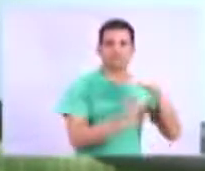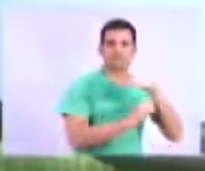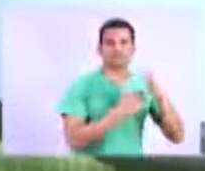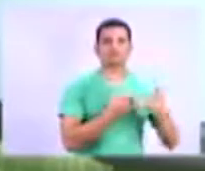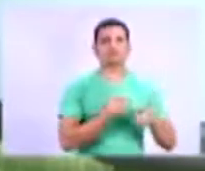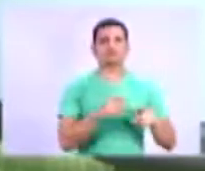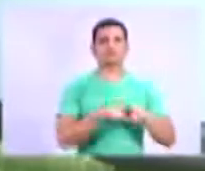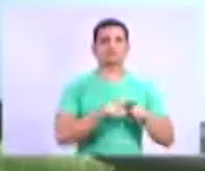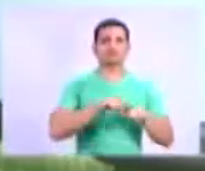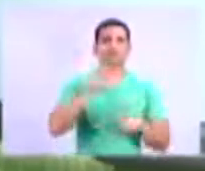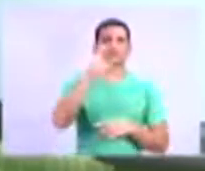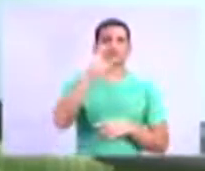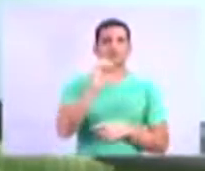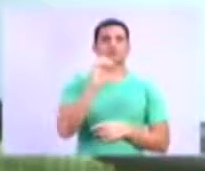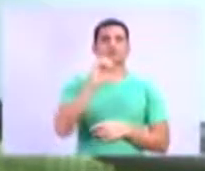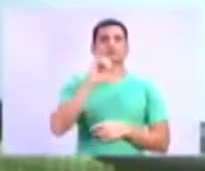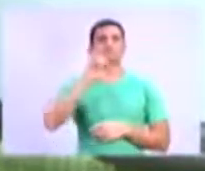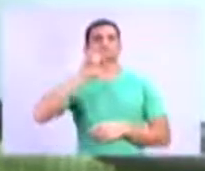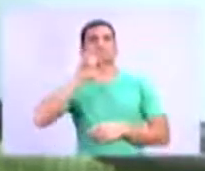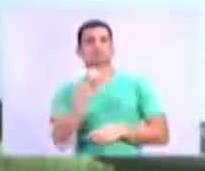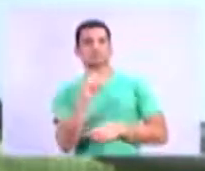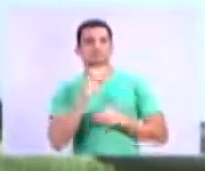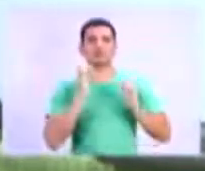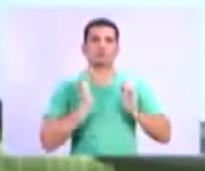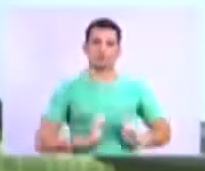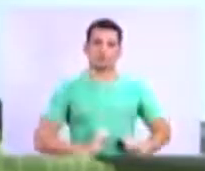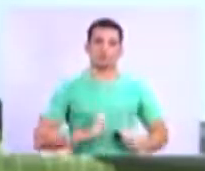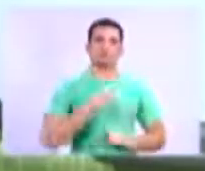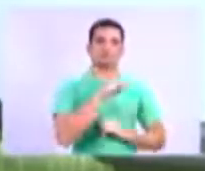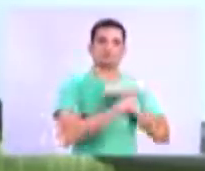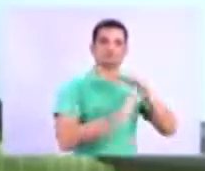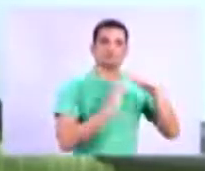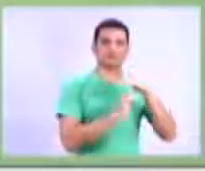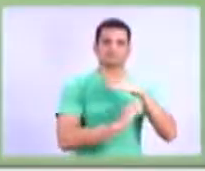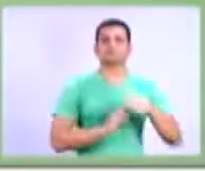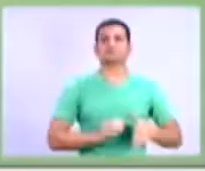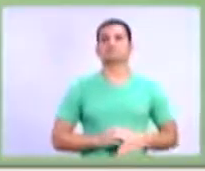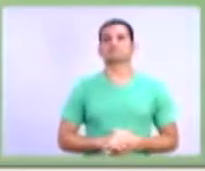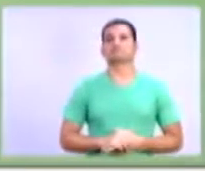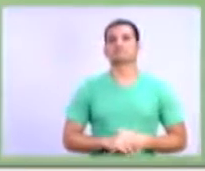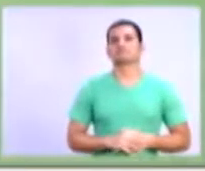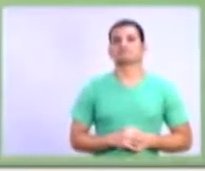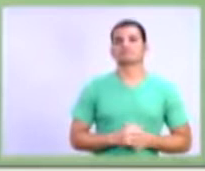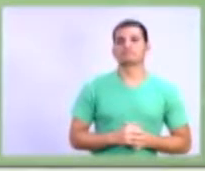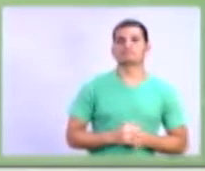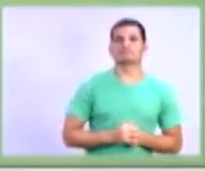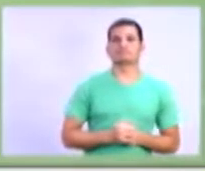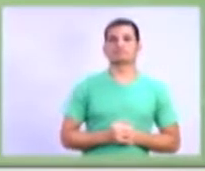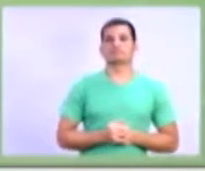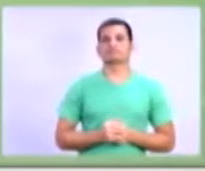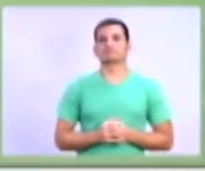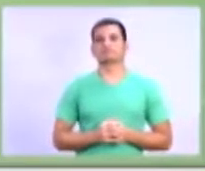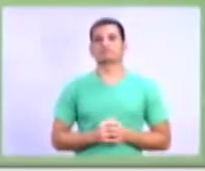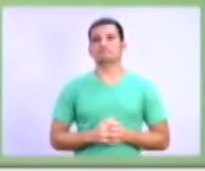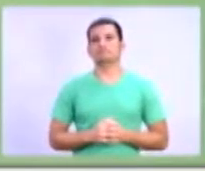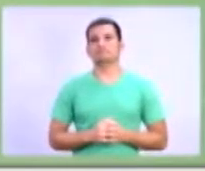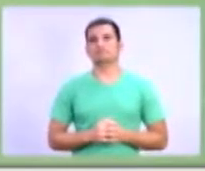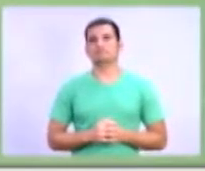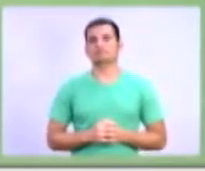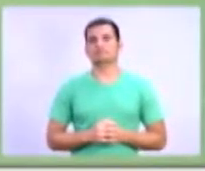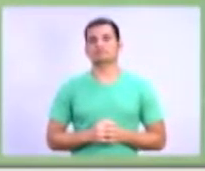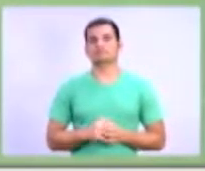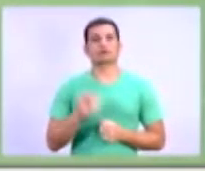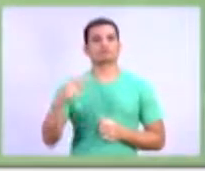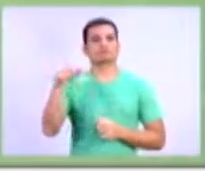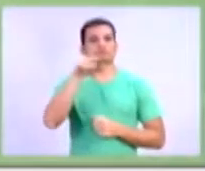o código de ética da empresa, né? Nós podemos voltar aqui para o quadro, vocês podem perceber, quando